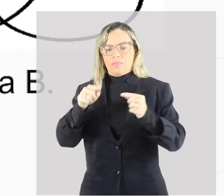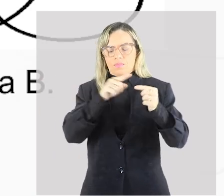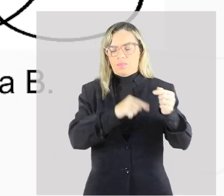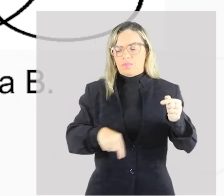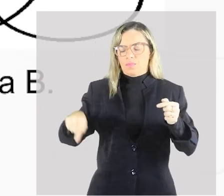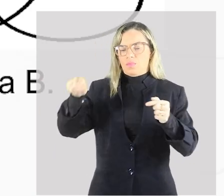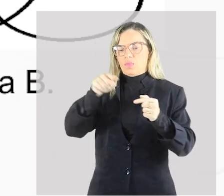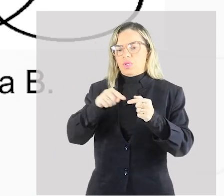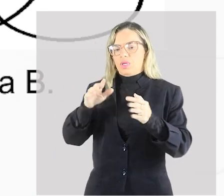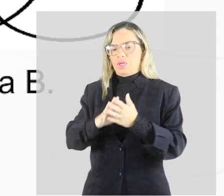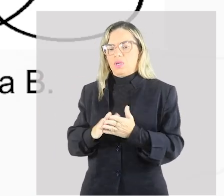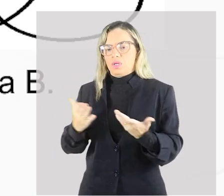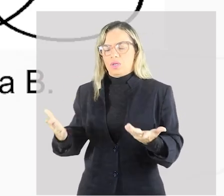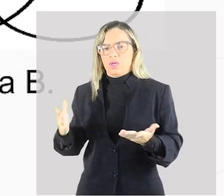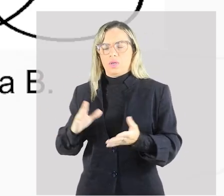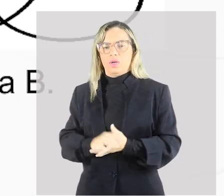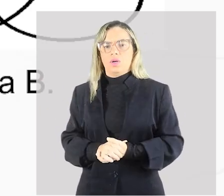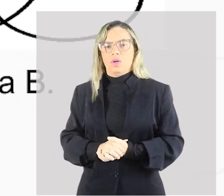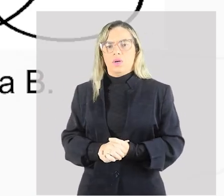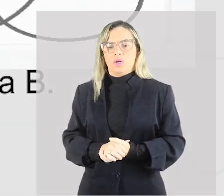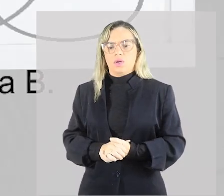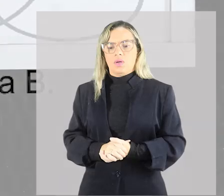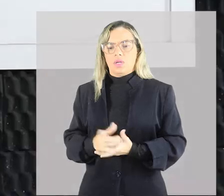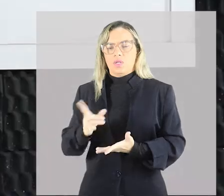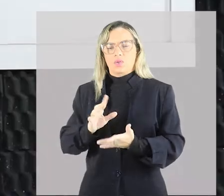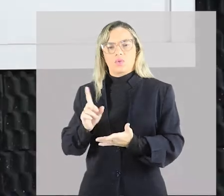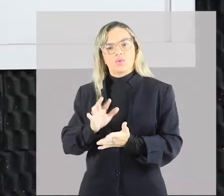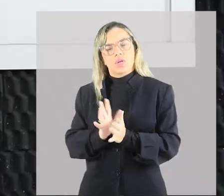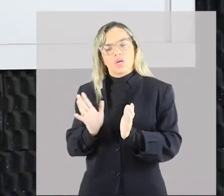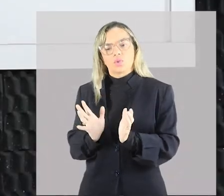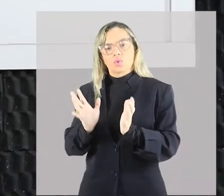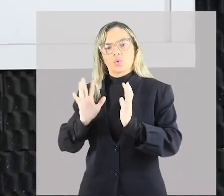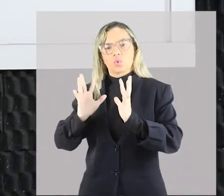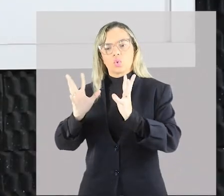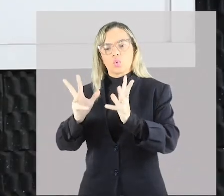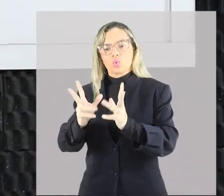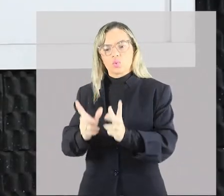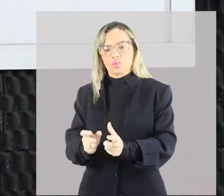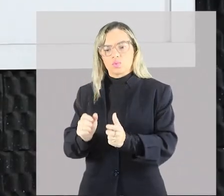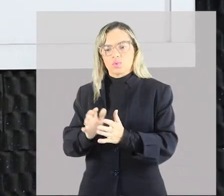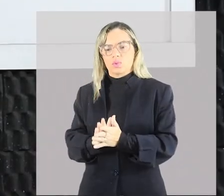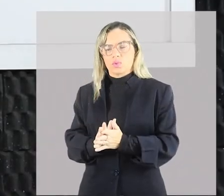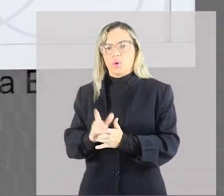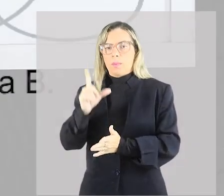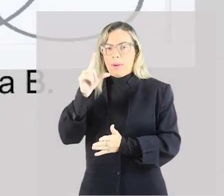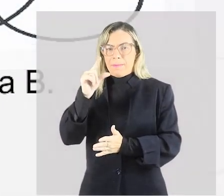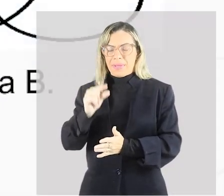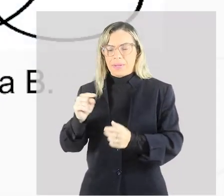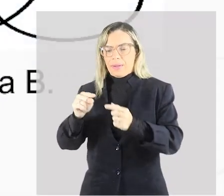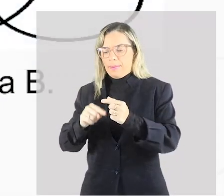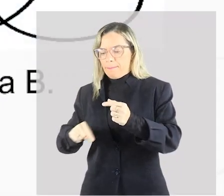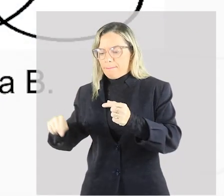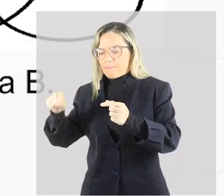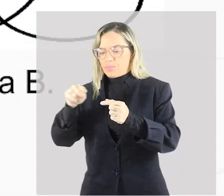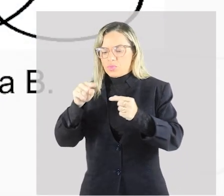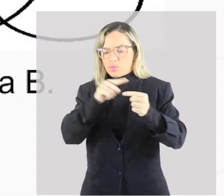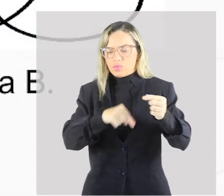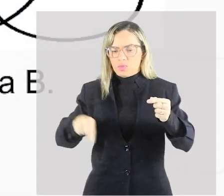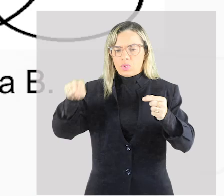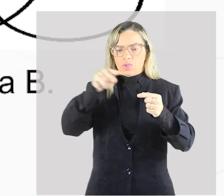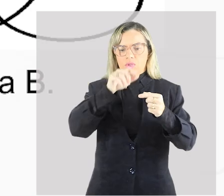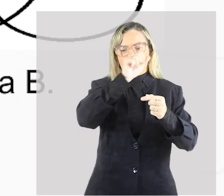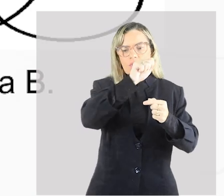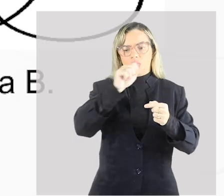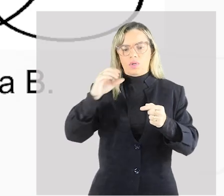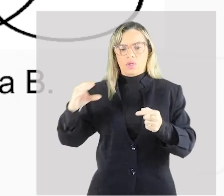mas ele não está totalmente inserido. Se ele tivesse totalmente inserido, sim. Mas não é o caso. B é um subconjunto de